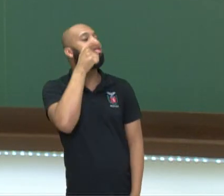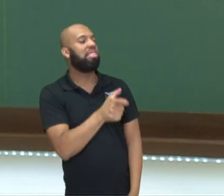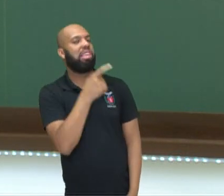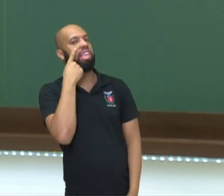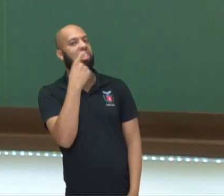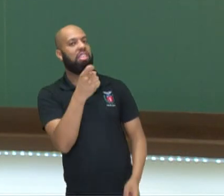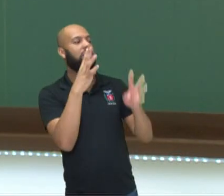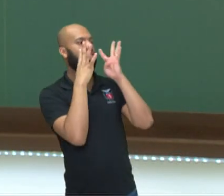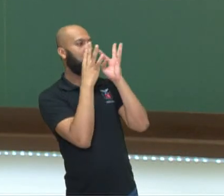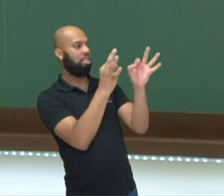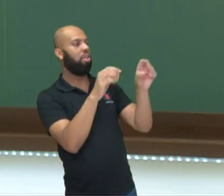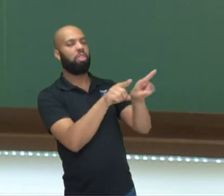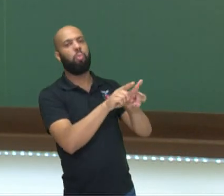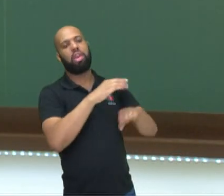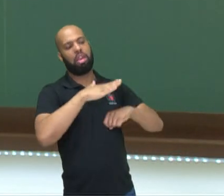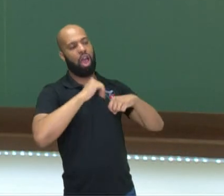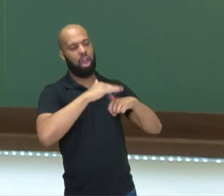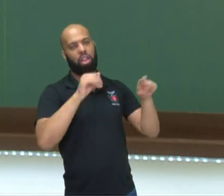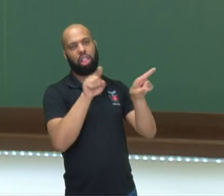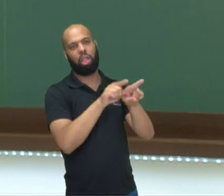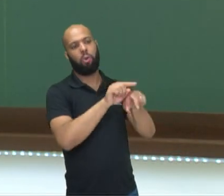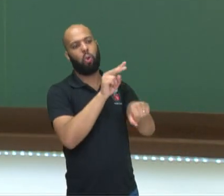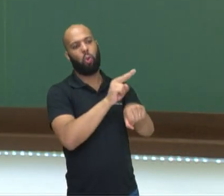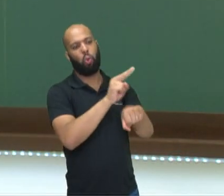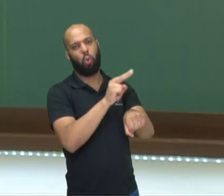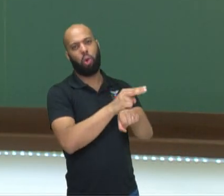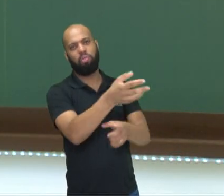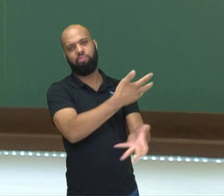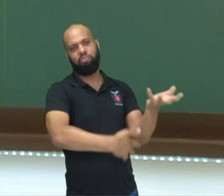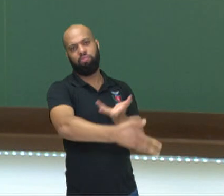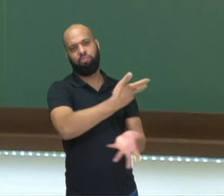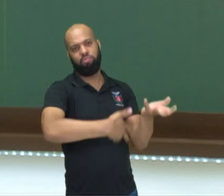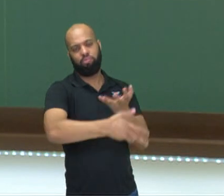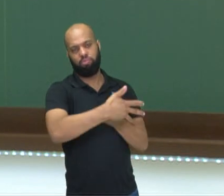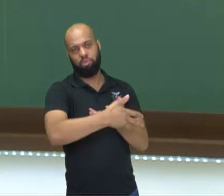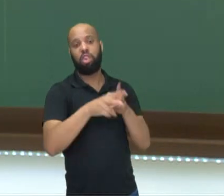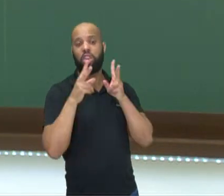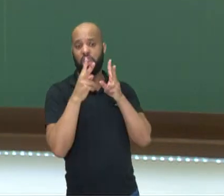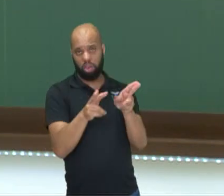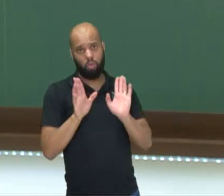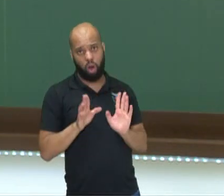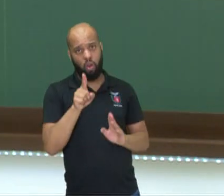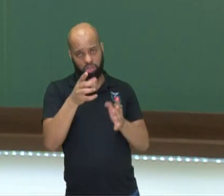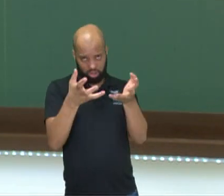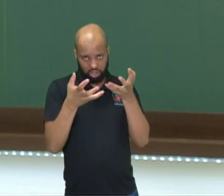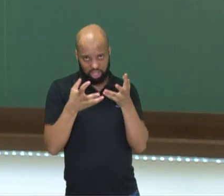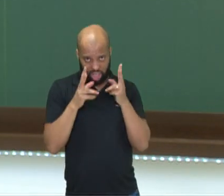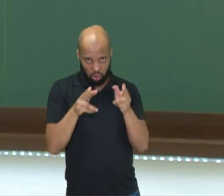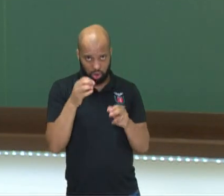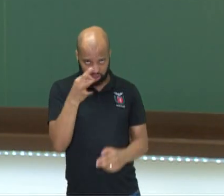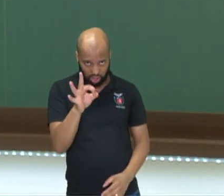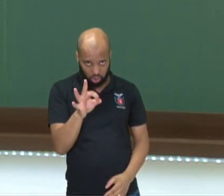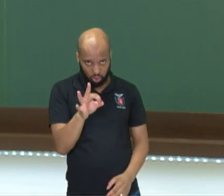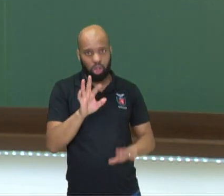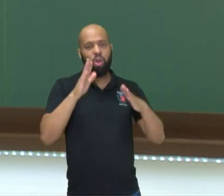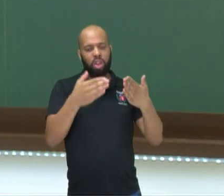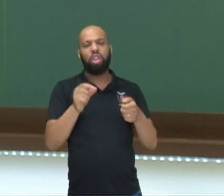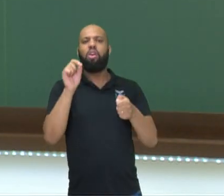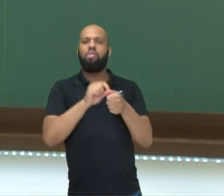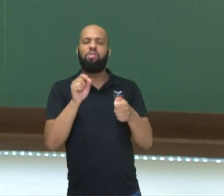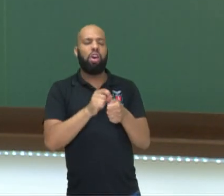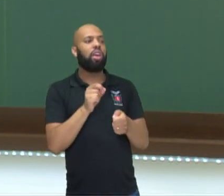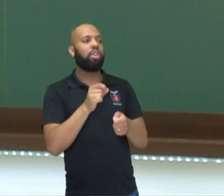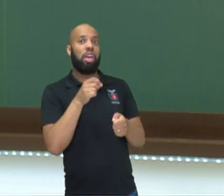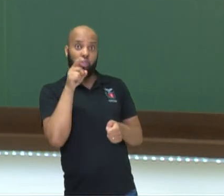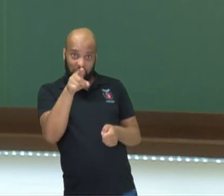uma atenção, um carinho, um cuidado com o outro. Da mesma forma que você quer ser ouvido, exercer a